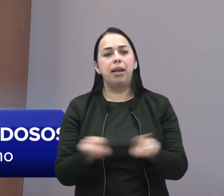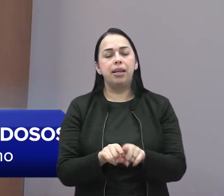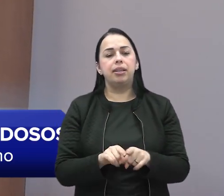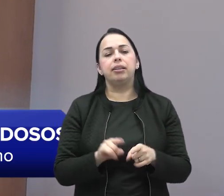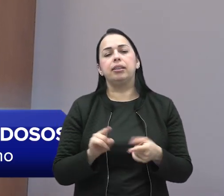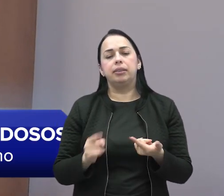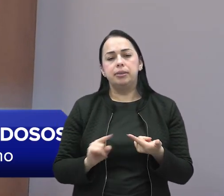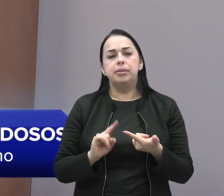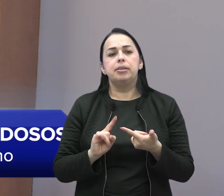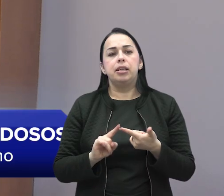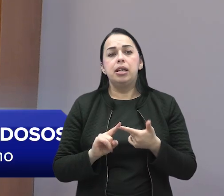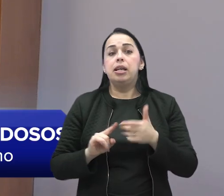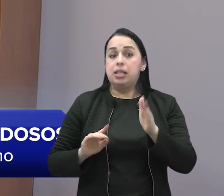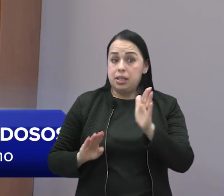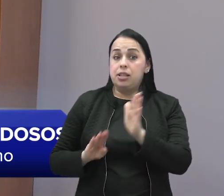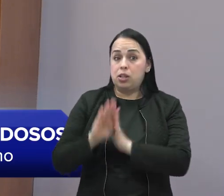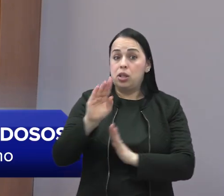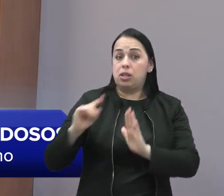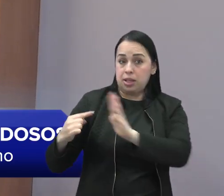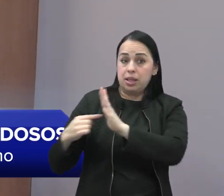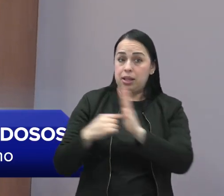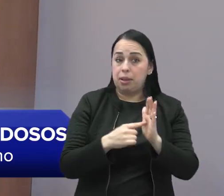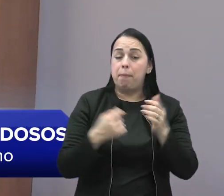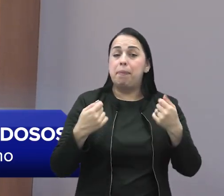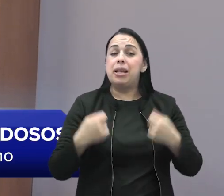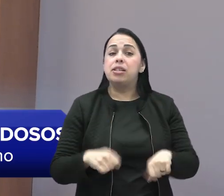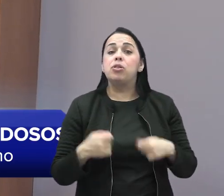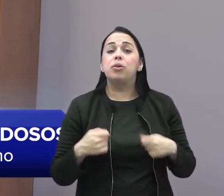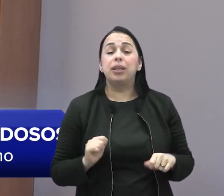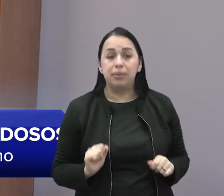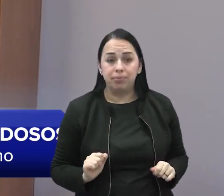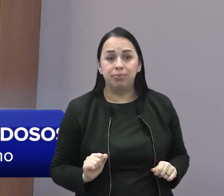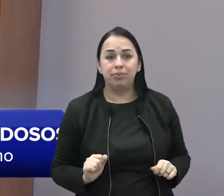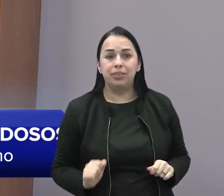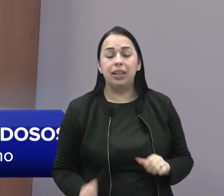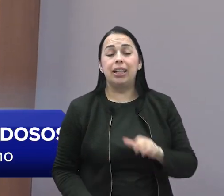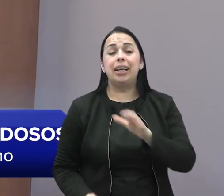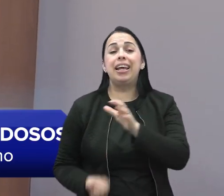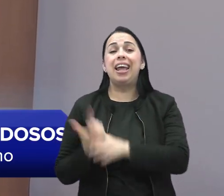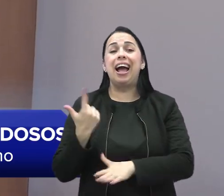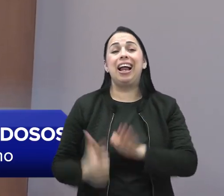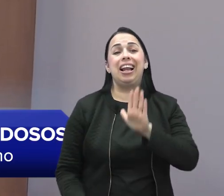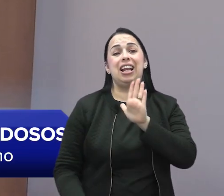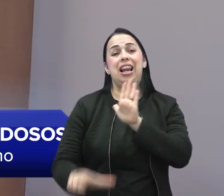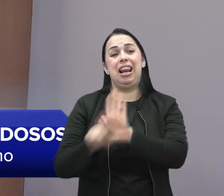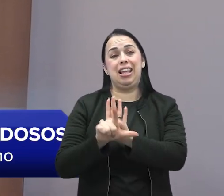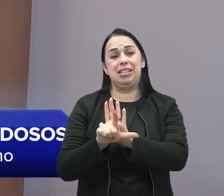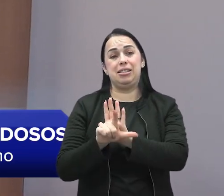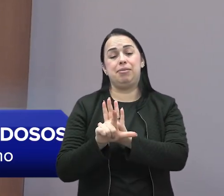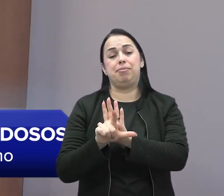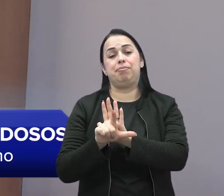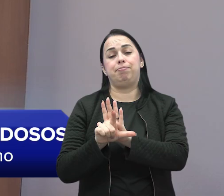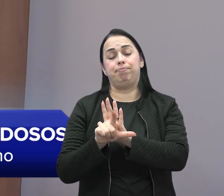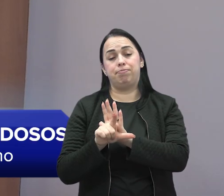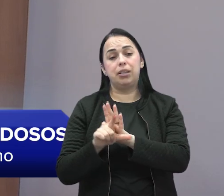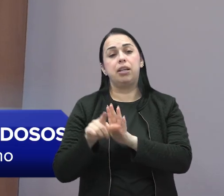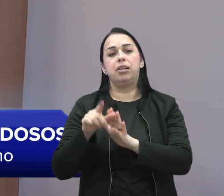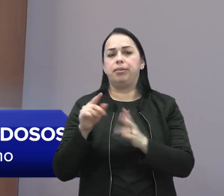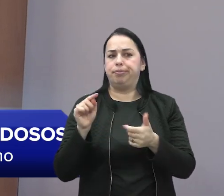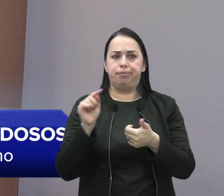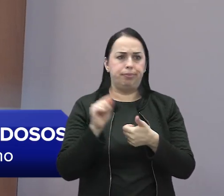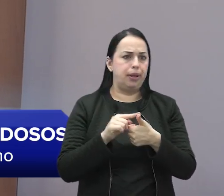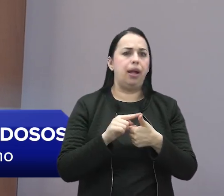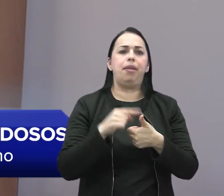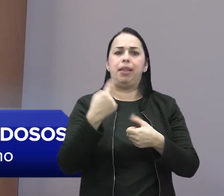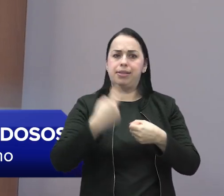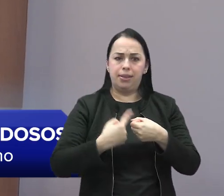com o aumento dessas denúncias, vai ser necessário uma criação de política pública especializada em todos os níveis,